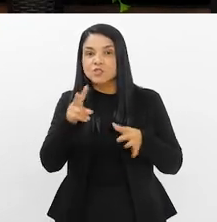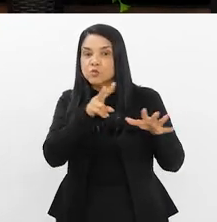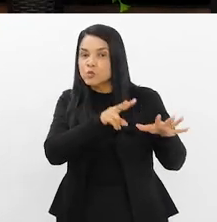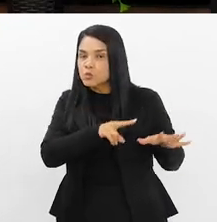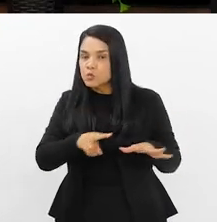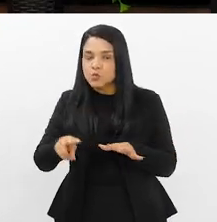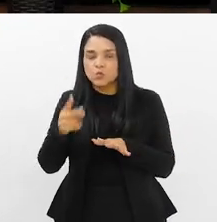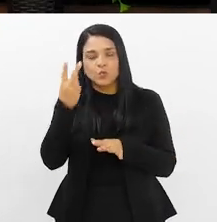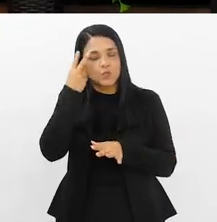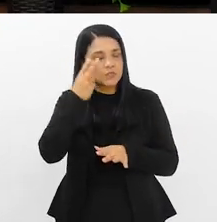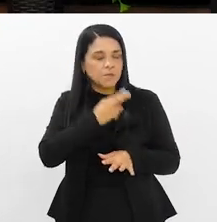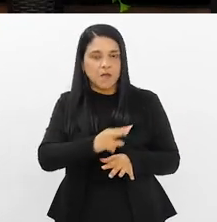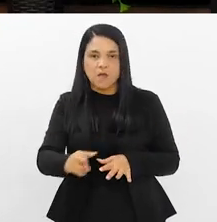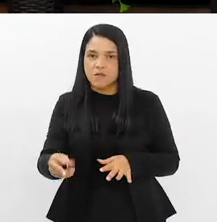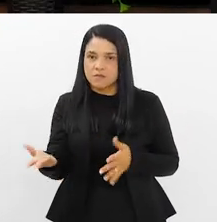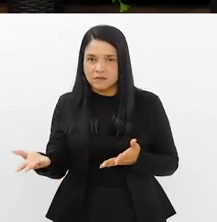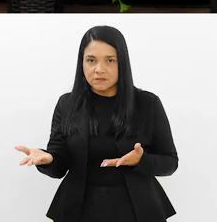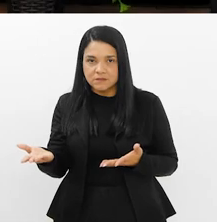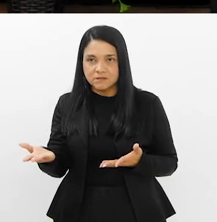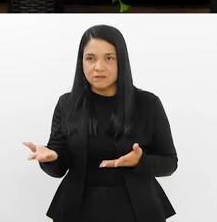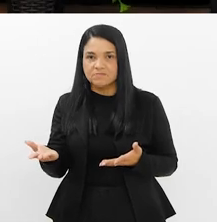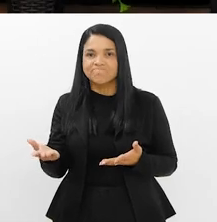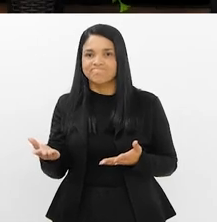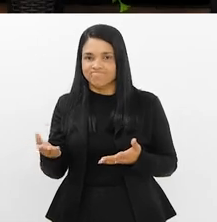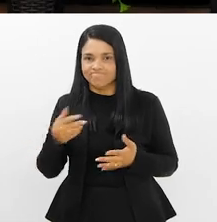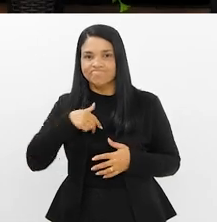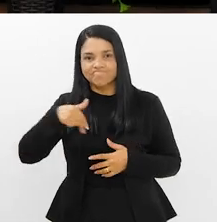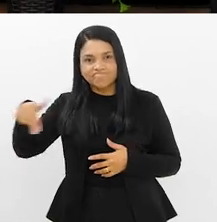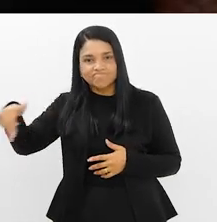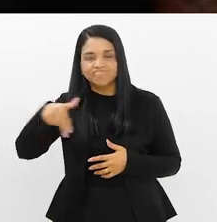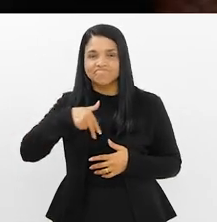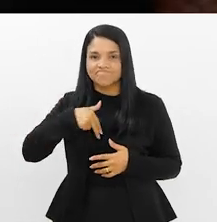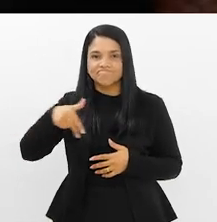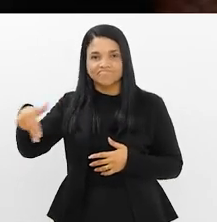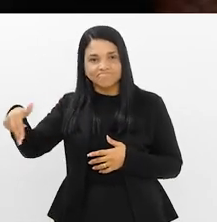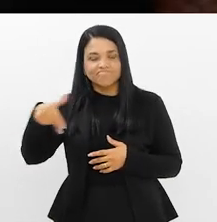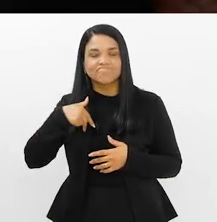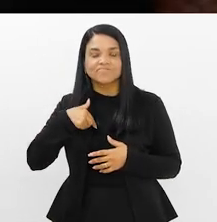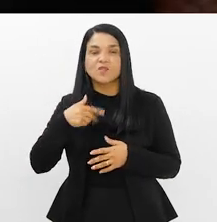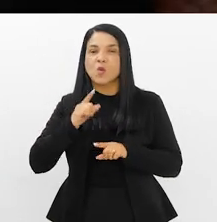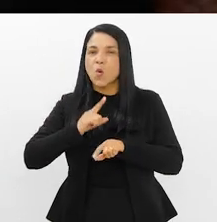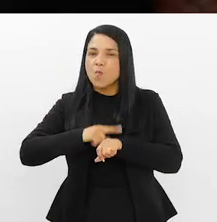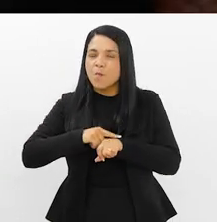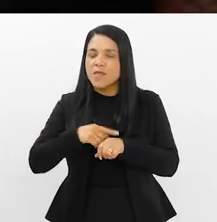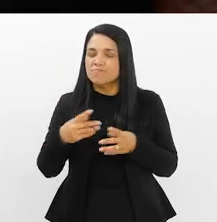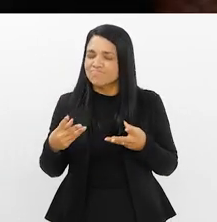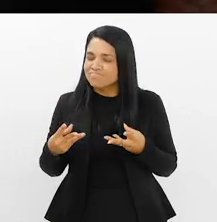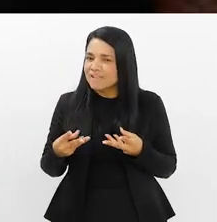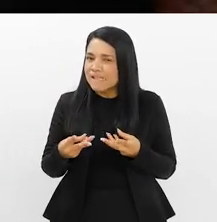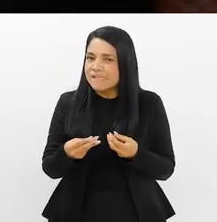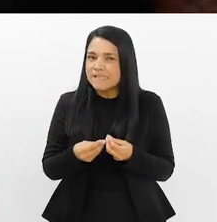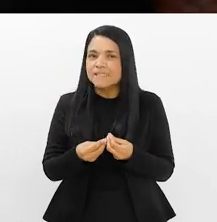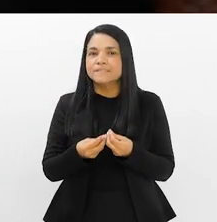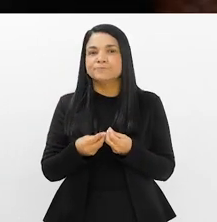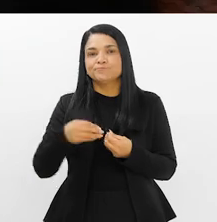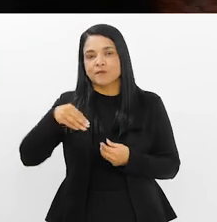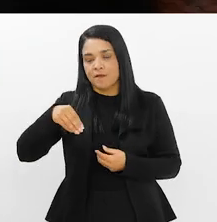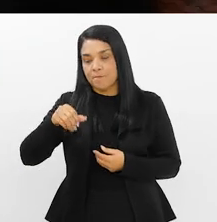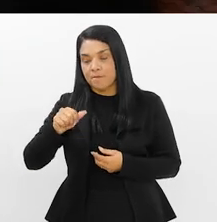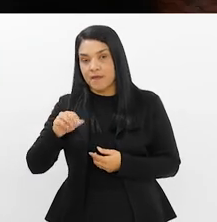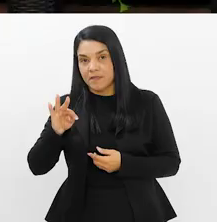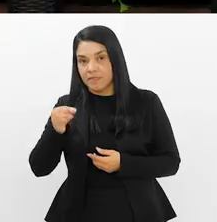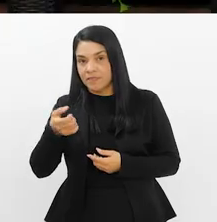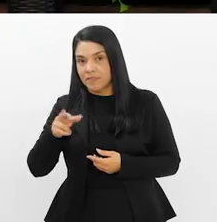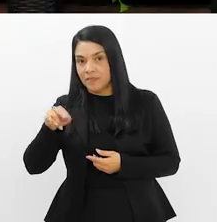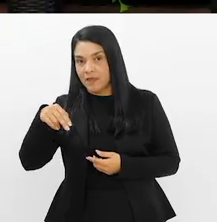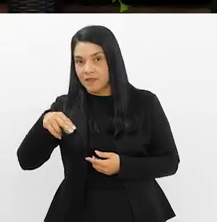por 2 semanas, um deslocamento difícil, nesse momento, de, né? Tão delicado, também não, de tanta expectativa. Essa maternidade